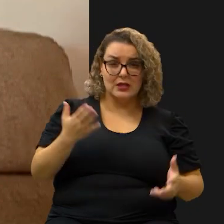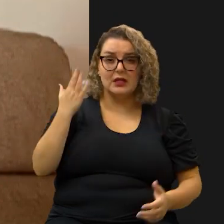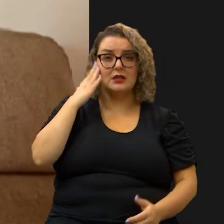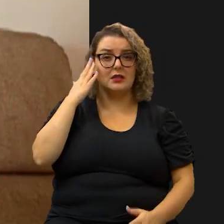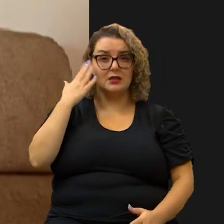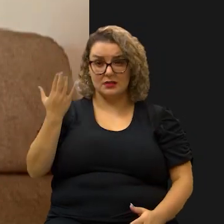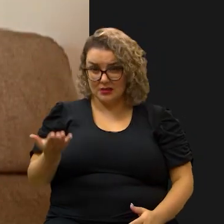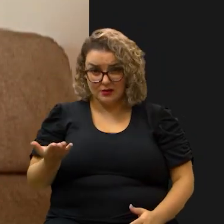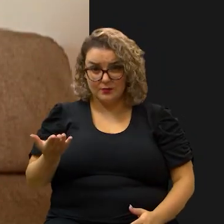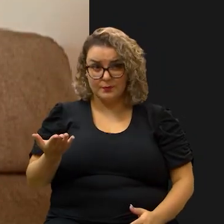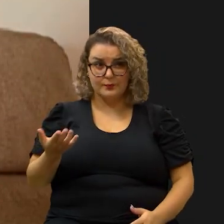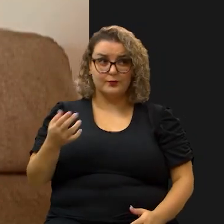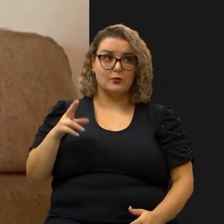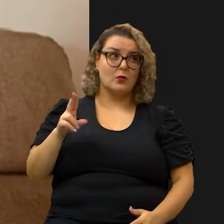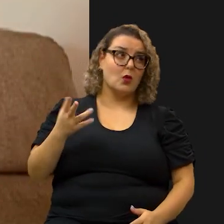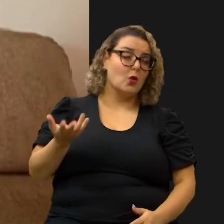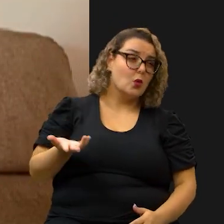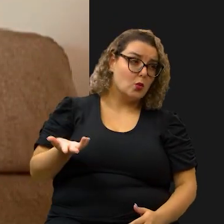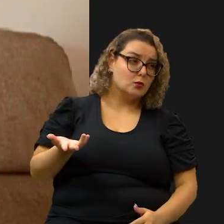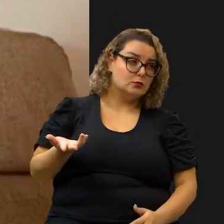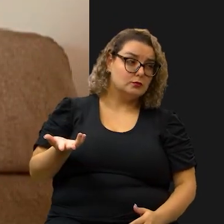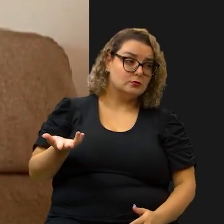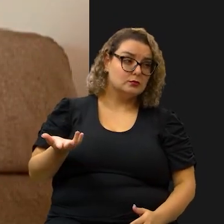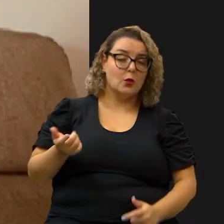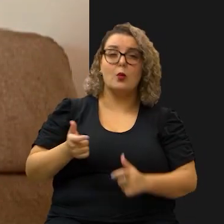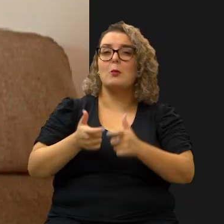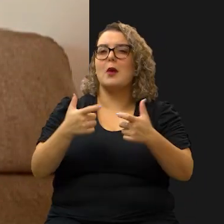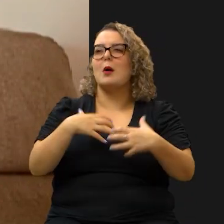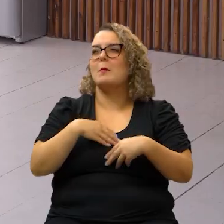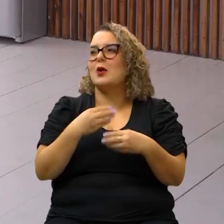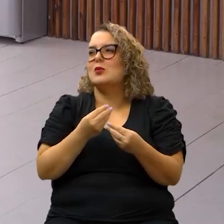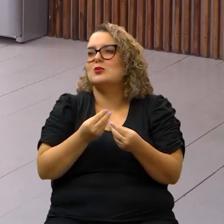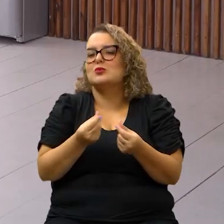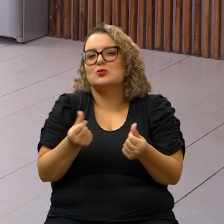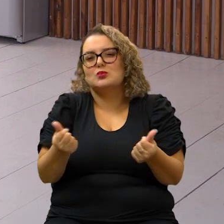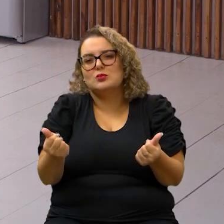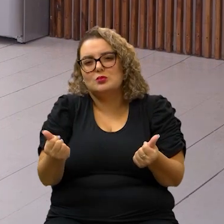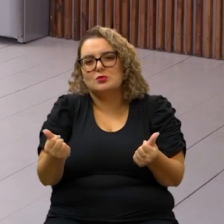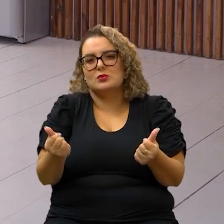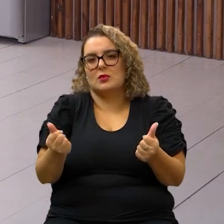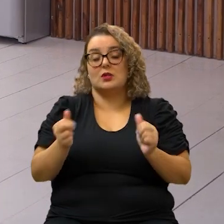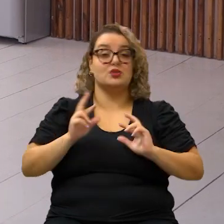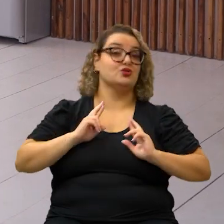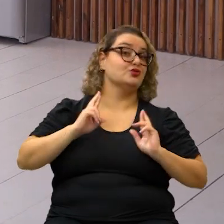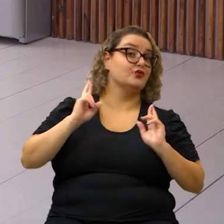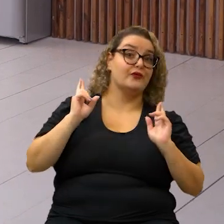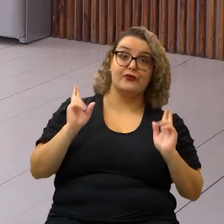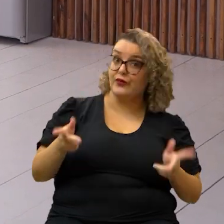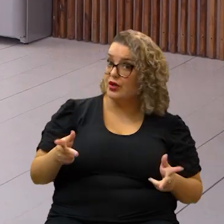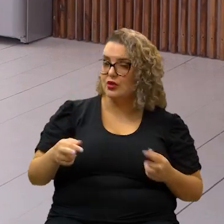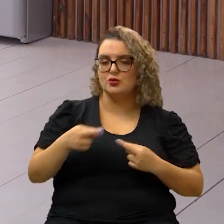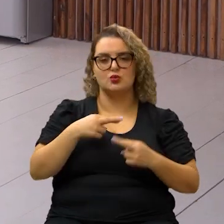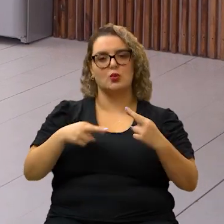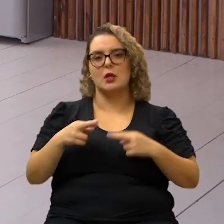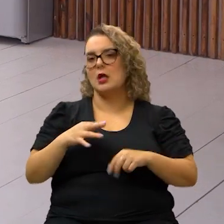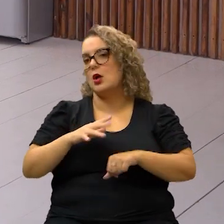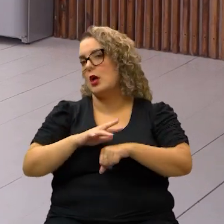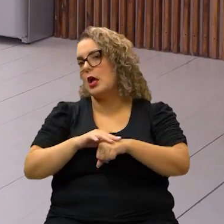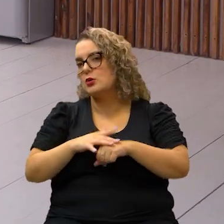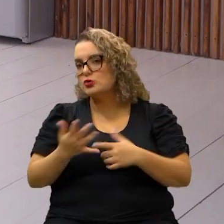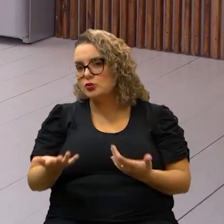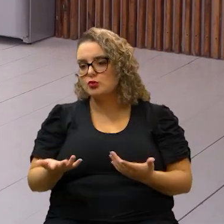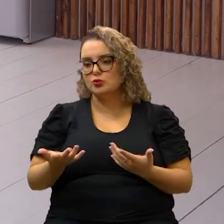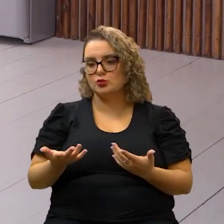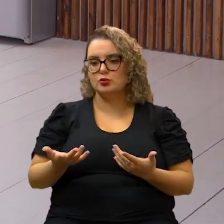sono, entendeu? Ou uma maior sensibilidade discrepante em relação às